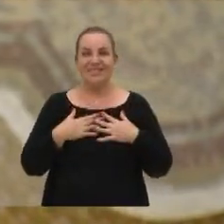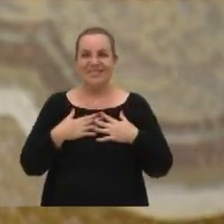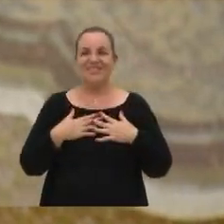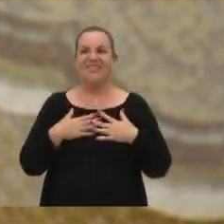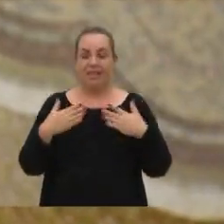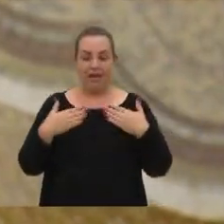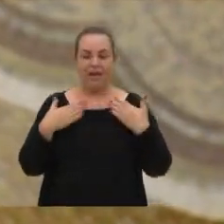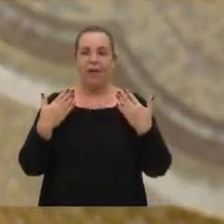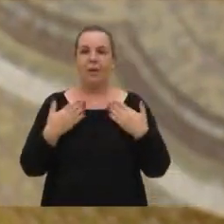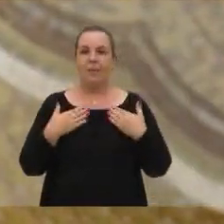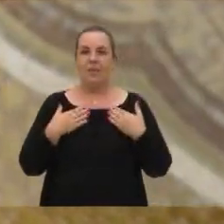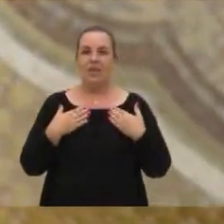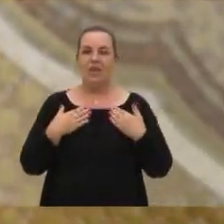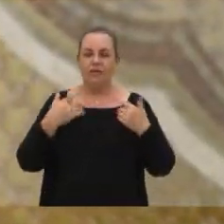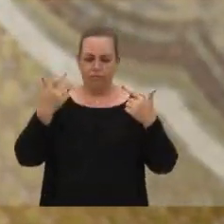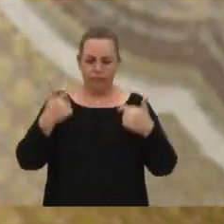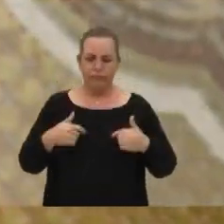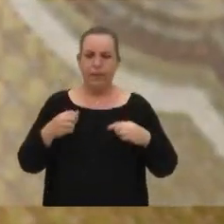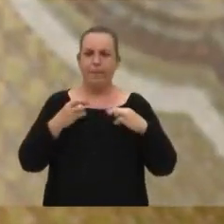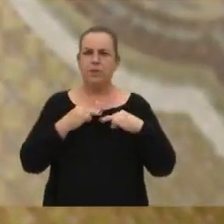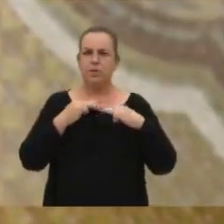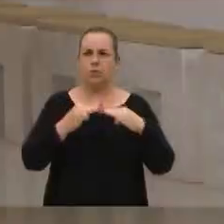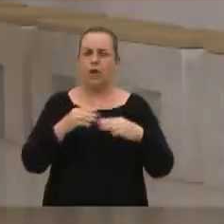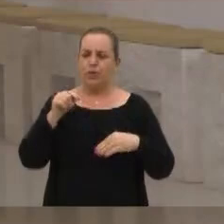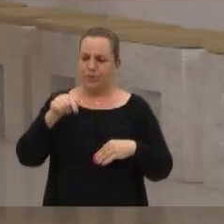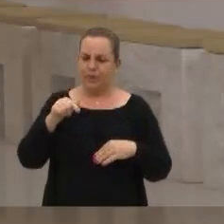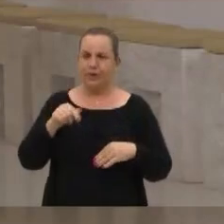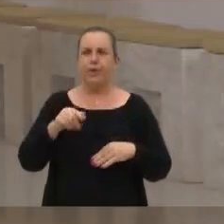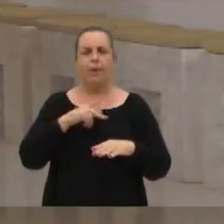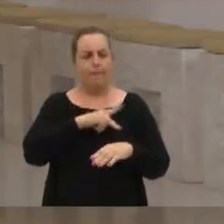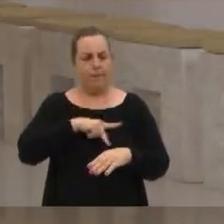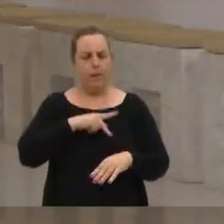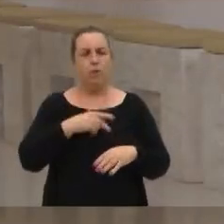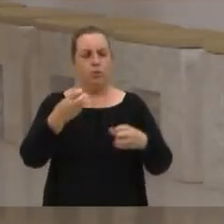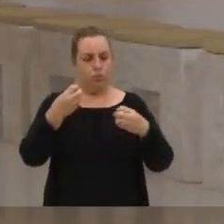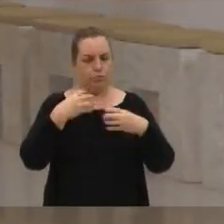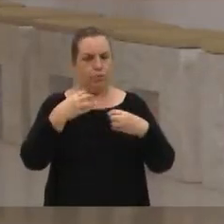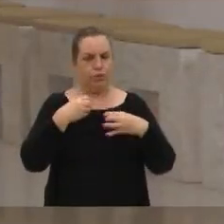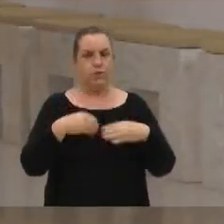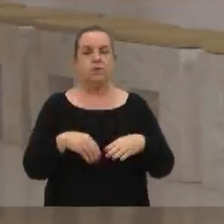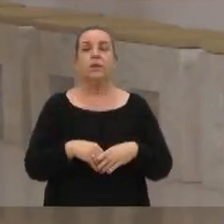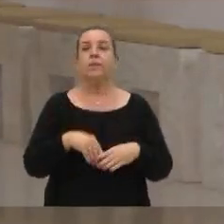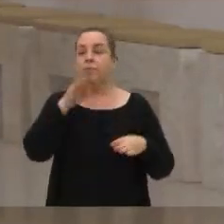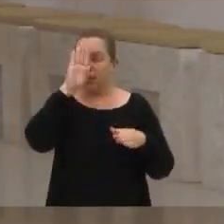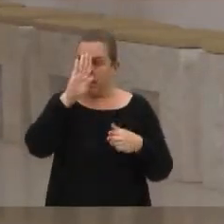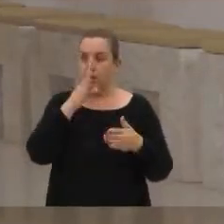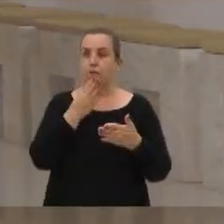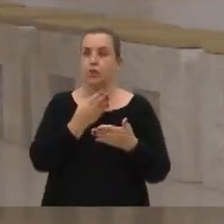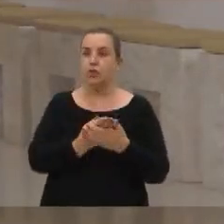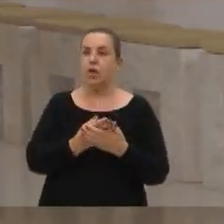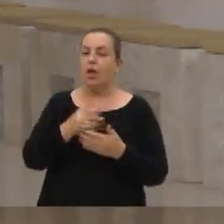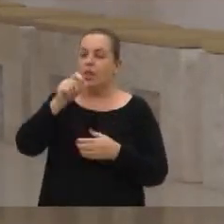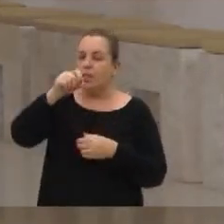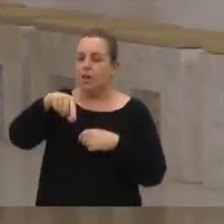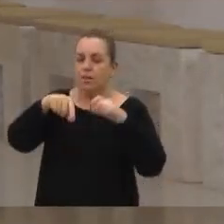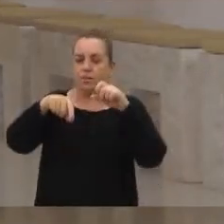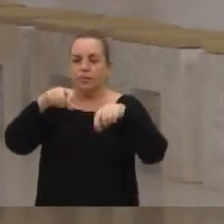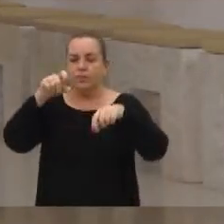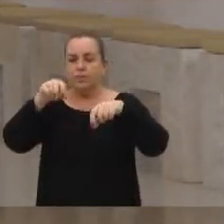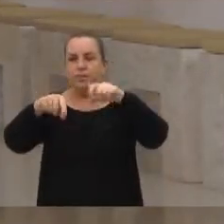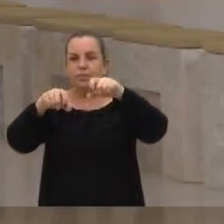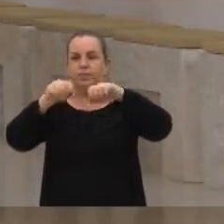Ser missionário, e aqui Paulo nos ensina, é acreditar na semente lançada.